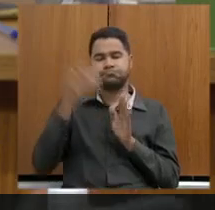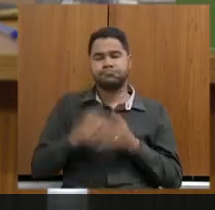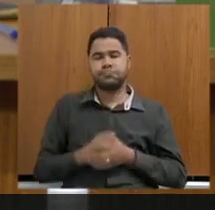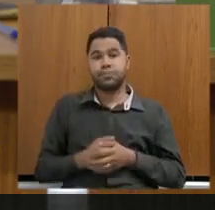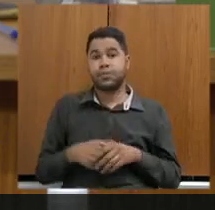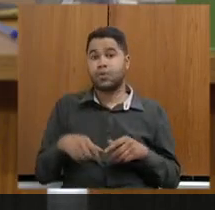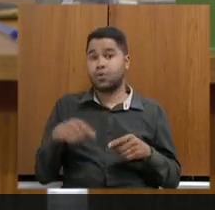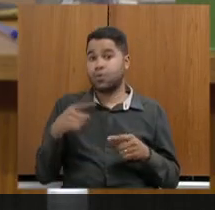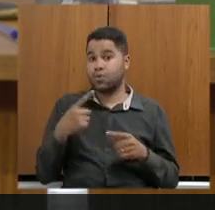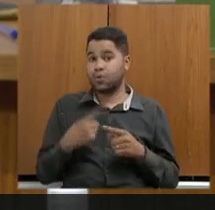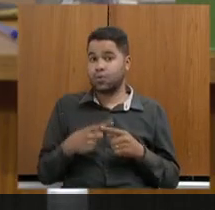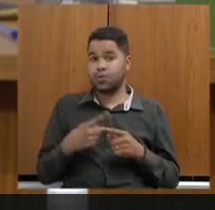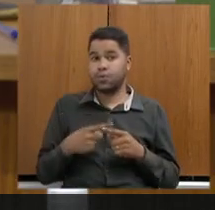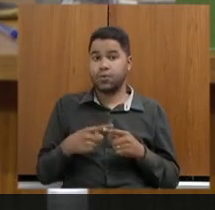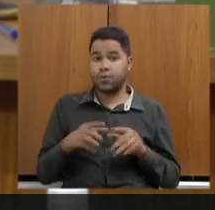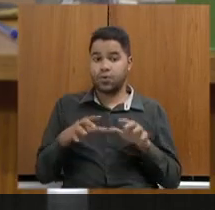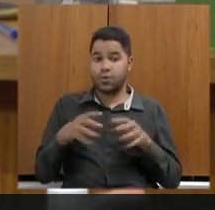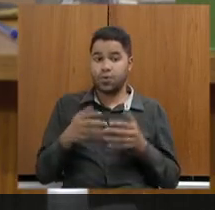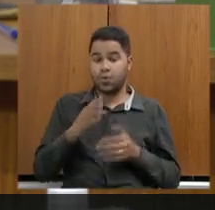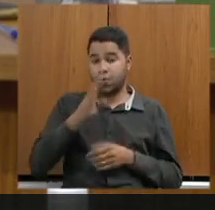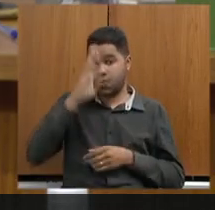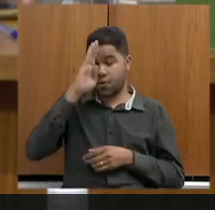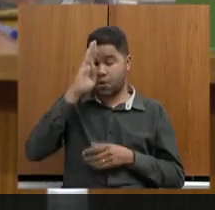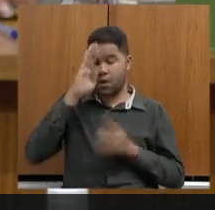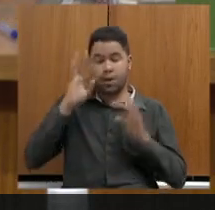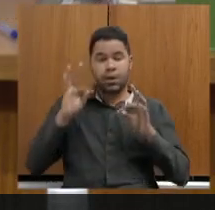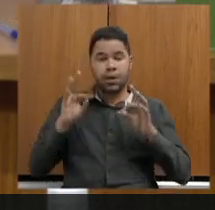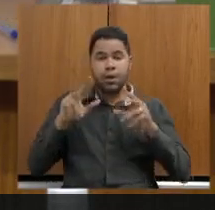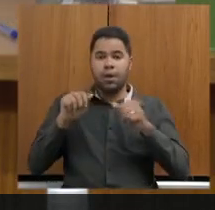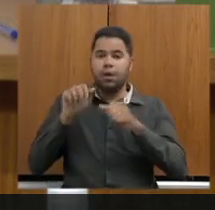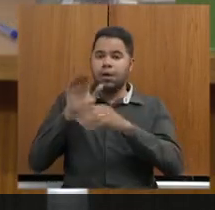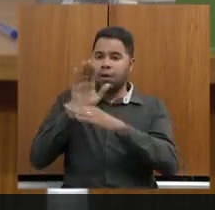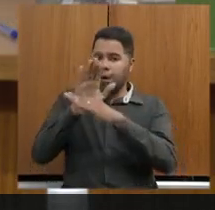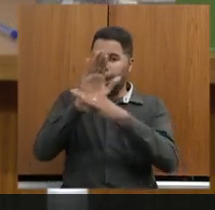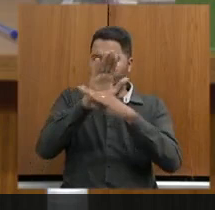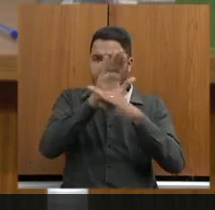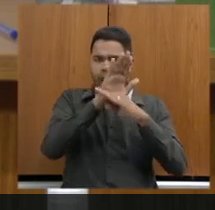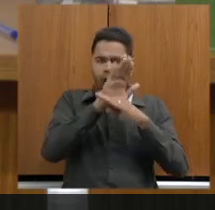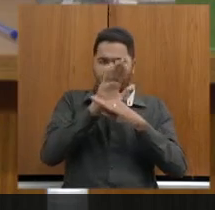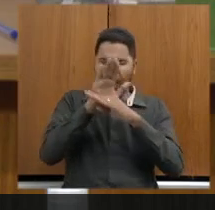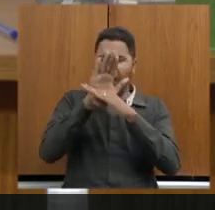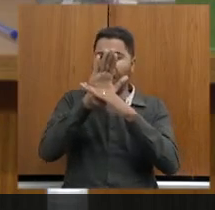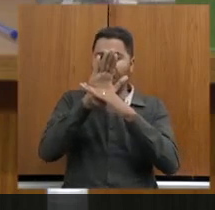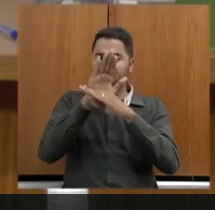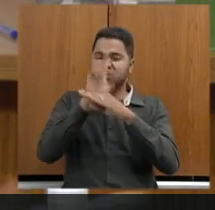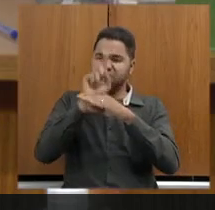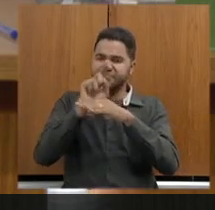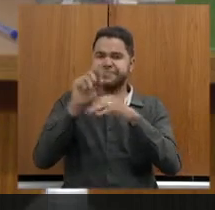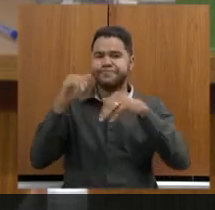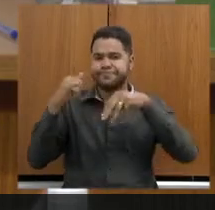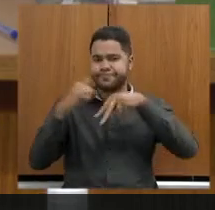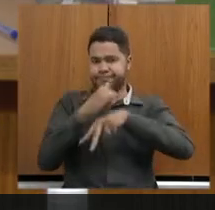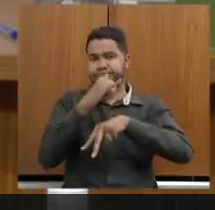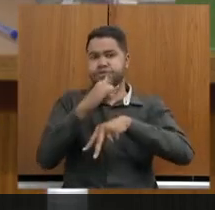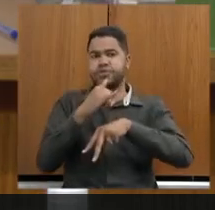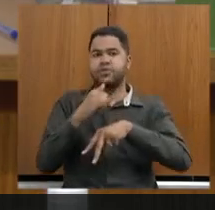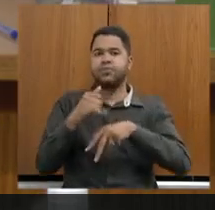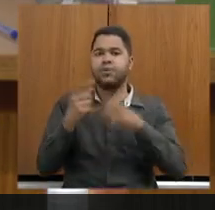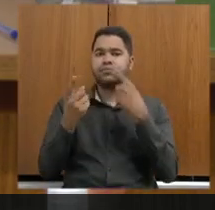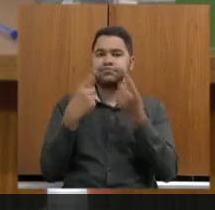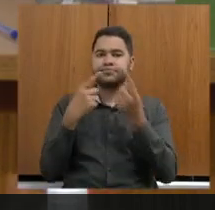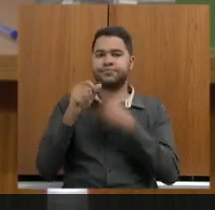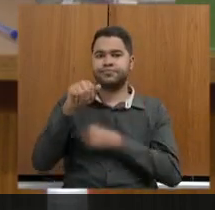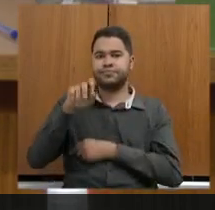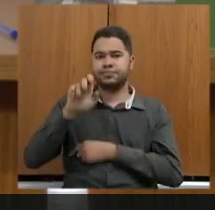ali até porque Corpo de Bombeiros atende todas as ocorrências de acidentes com vítimas ali no anel rodoviário a